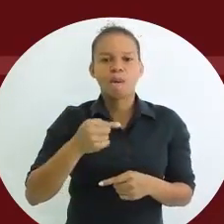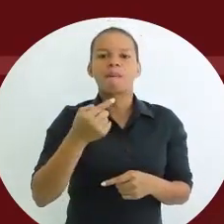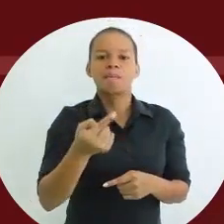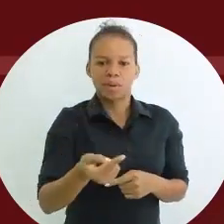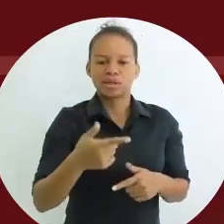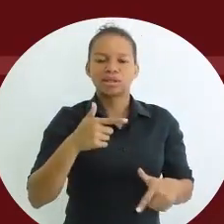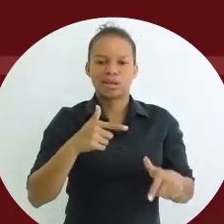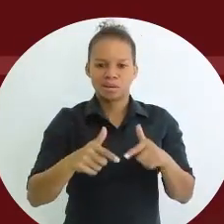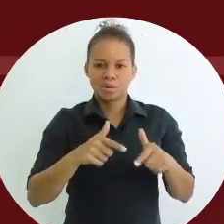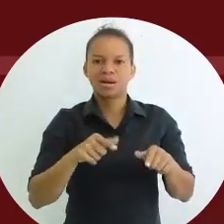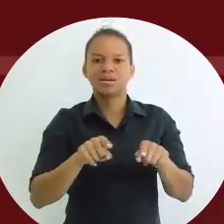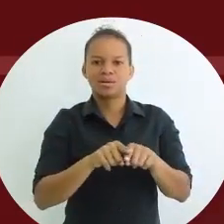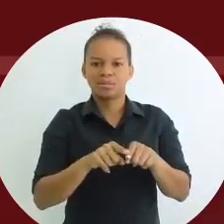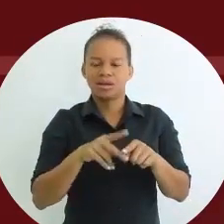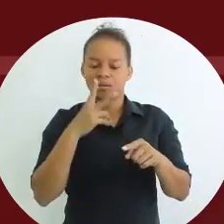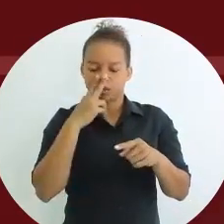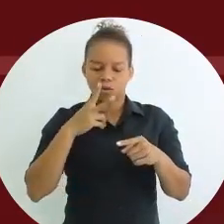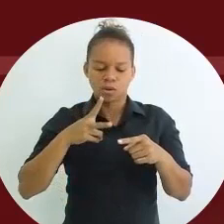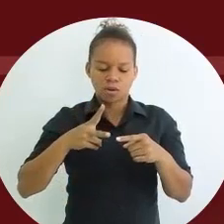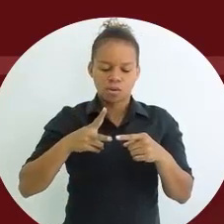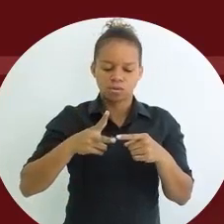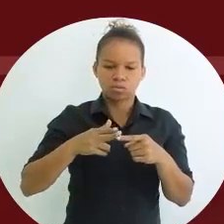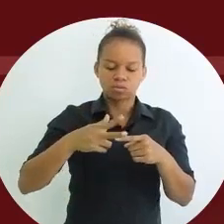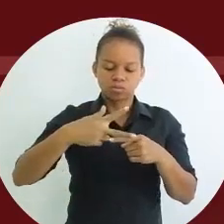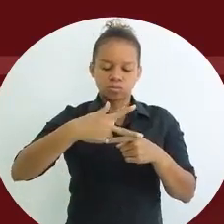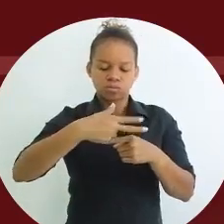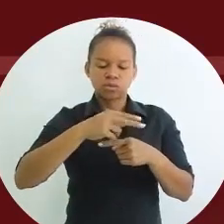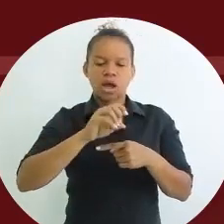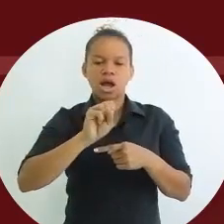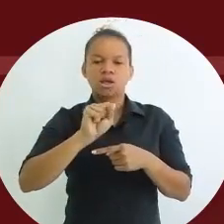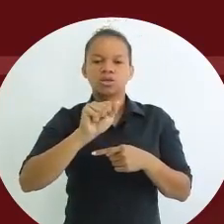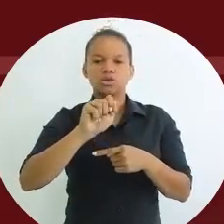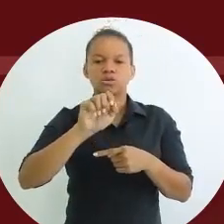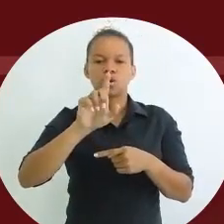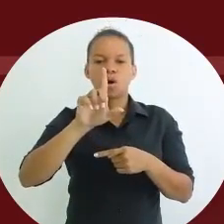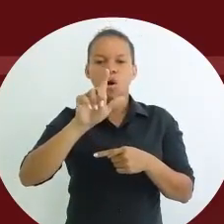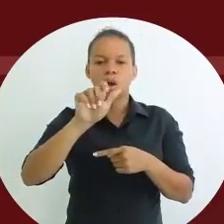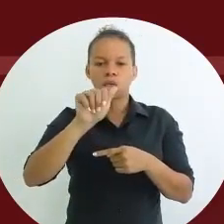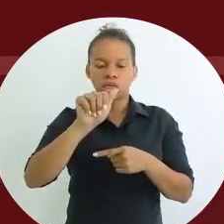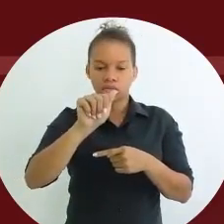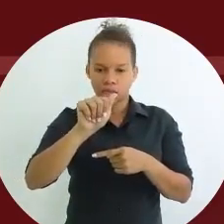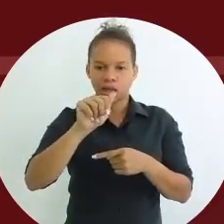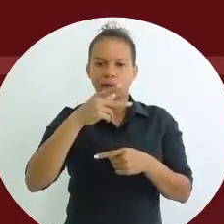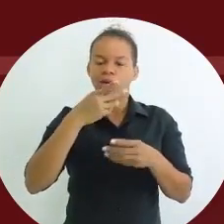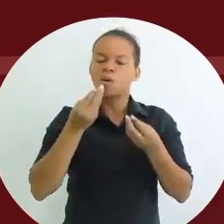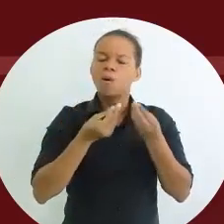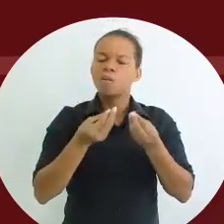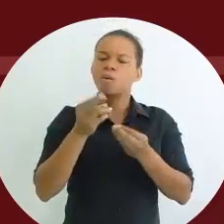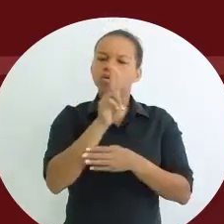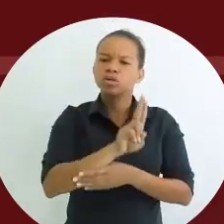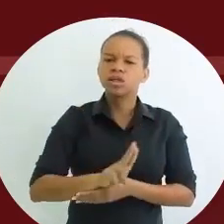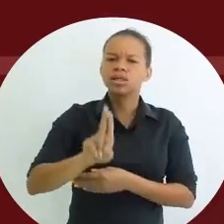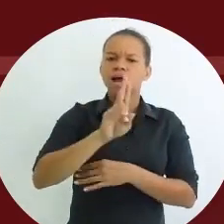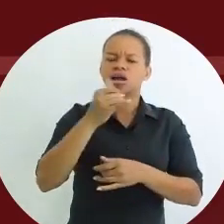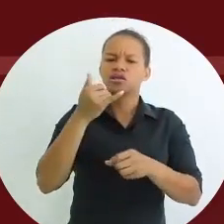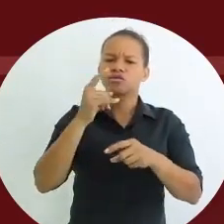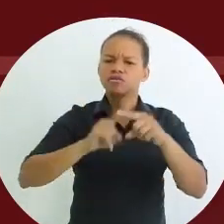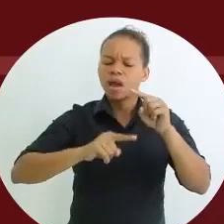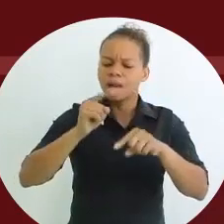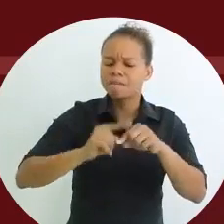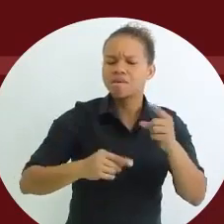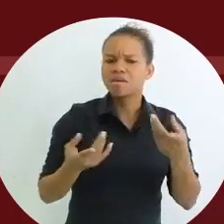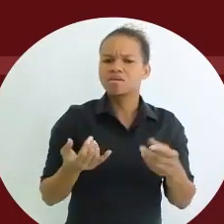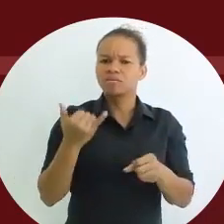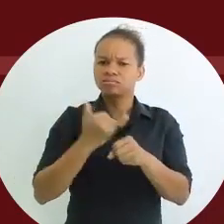o pós-trabalho, quer dizer, depois do corte da solda, o que eu devo fazer, como é que eu devo utilizar as ferramentas